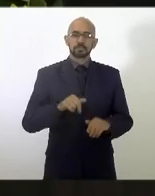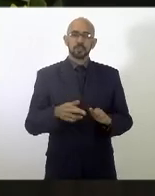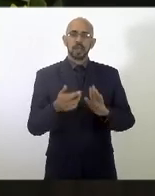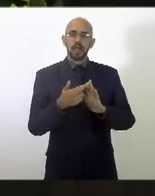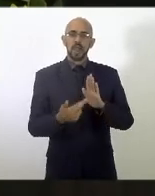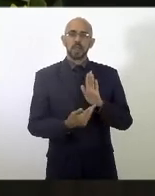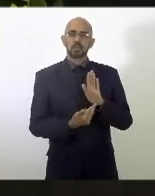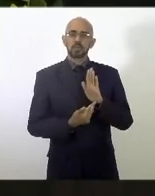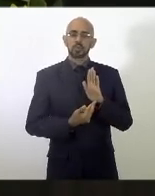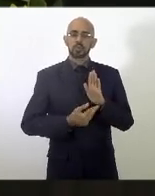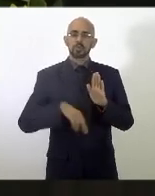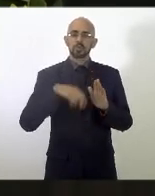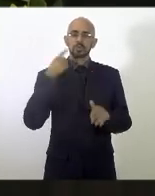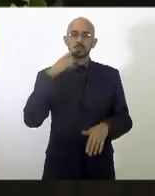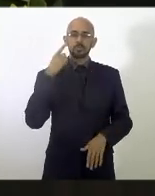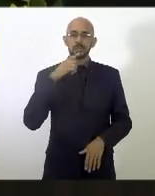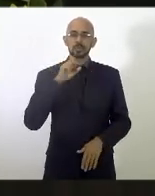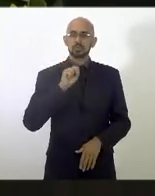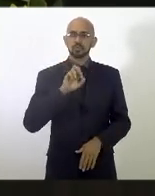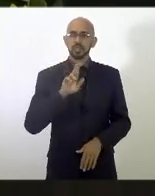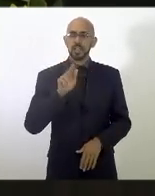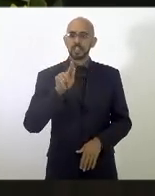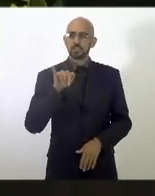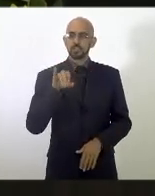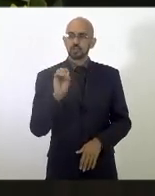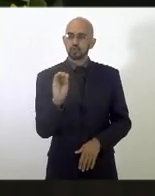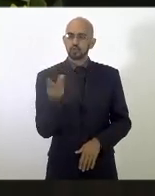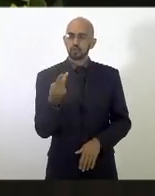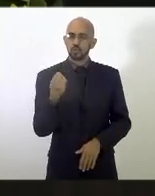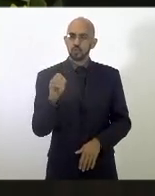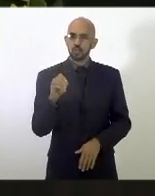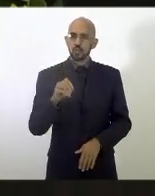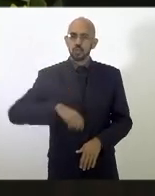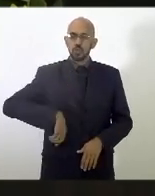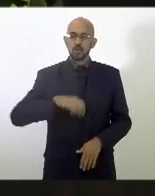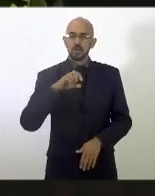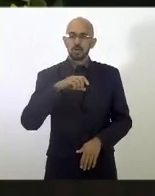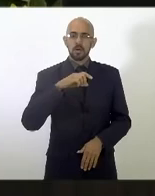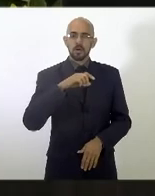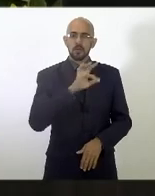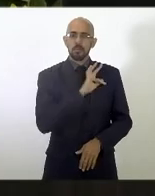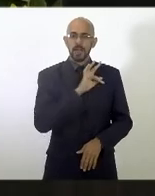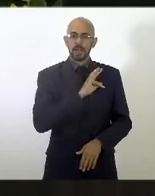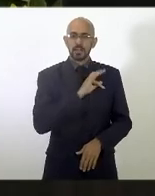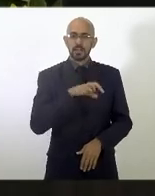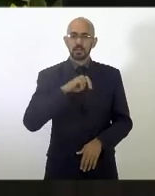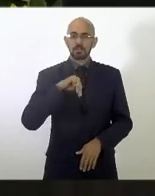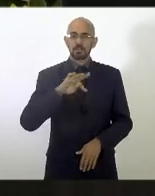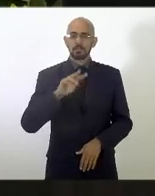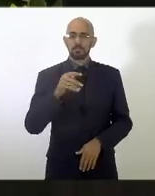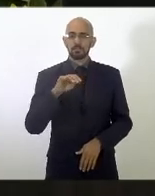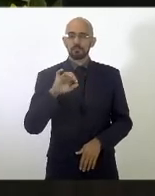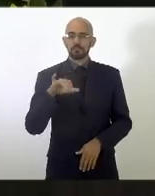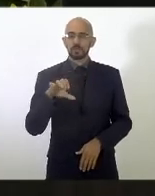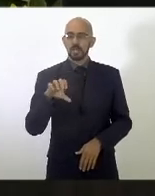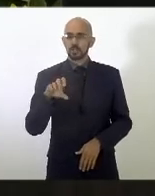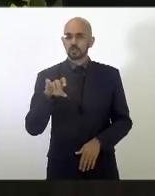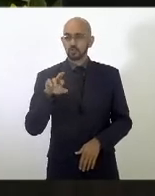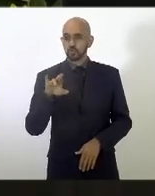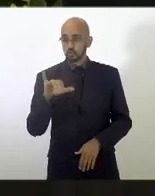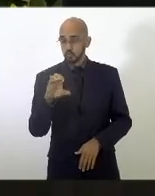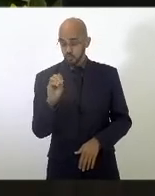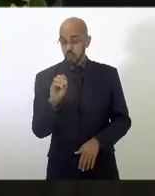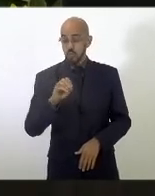deputados Serginho, Marta Rocha, Márcio Canella, Marcos Lemos, Deodalto e Márcio Canella. Em